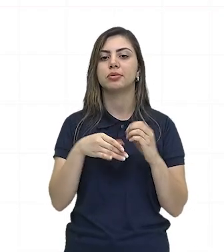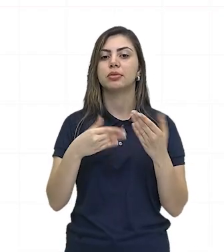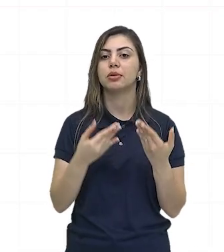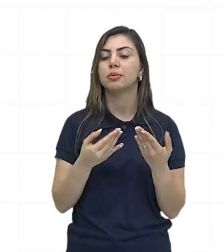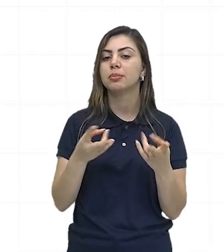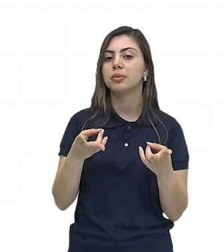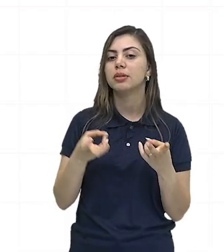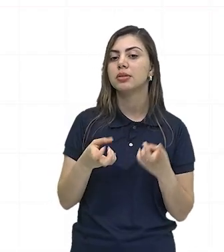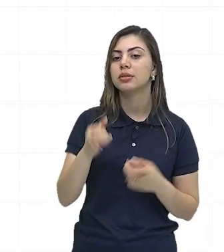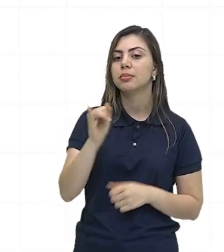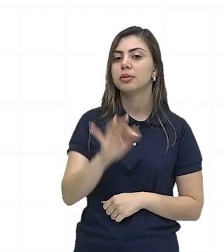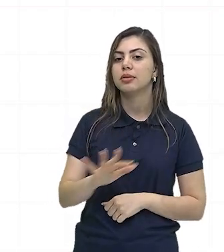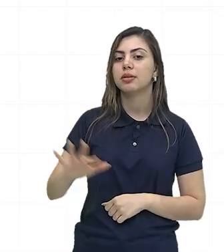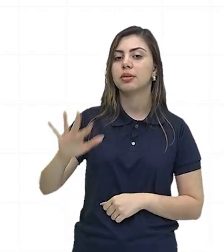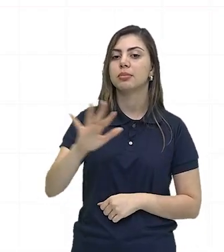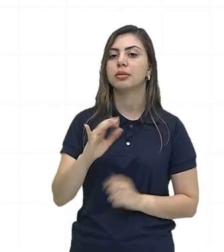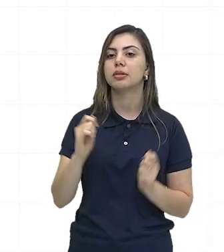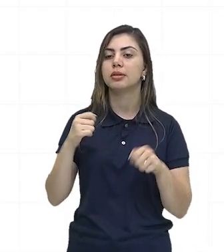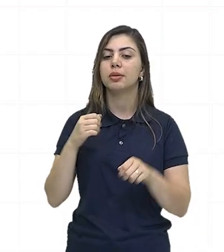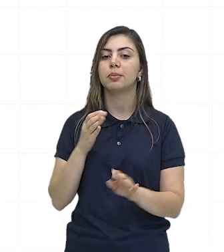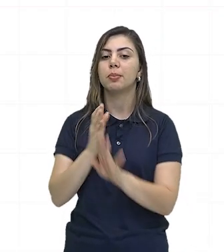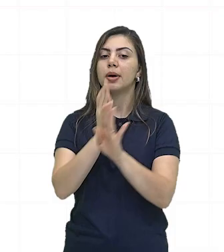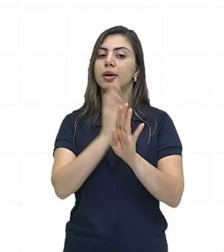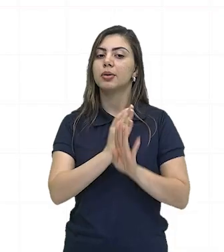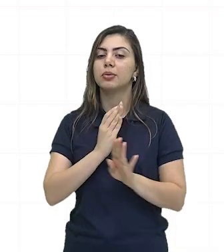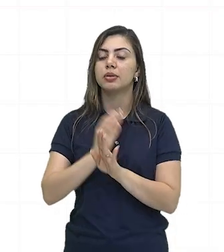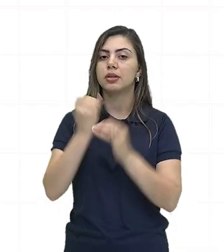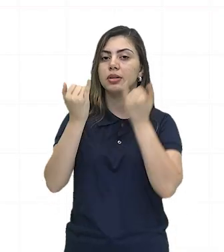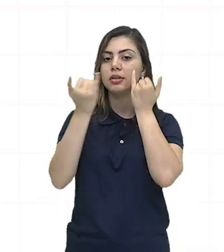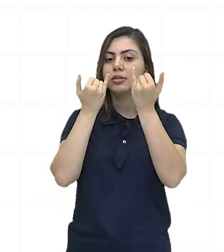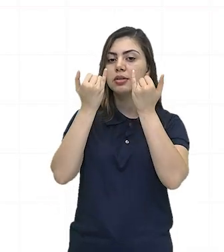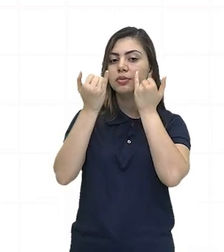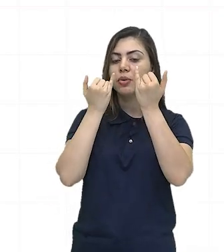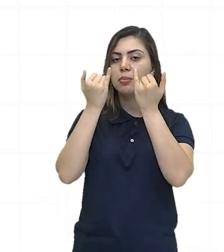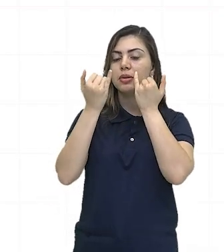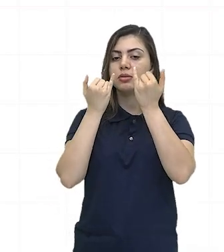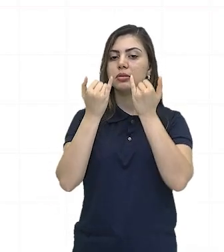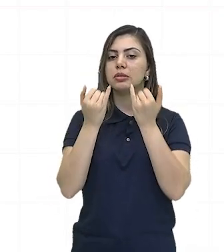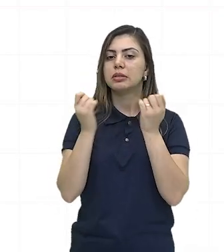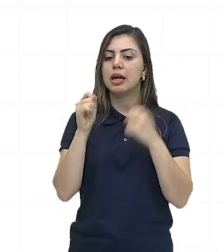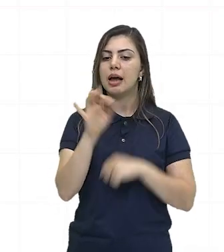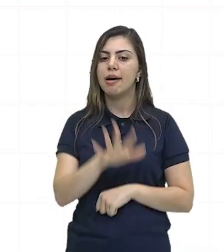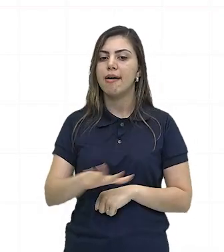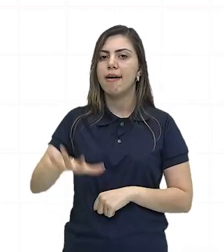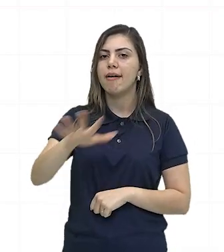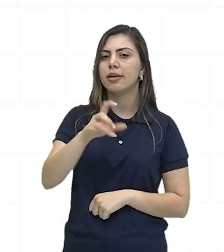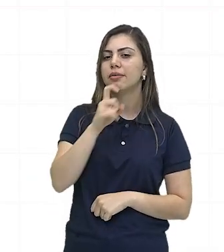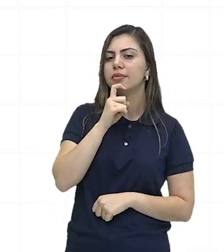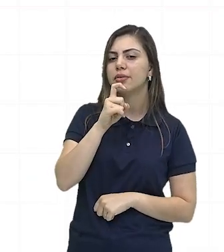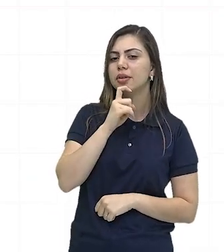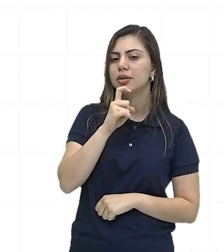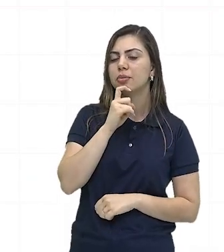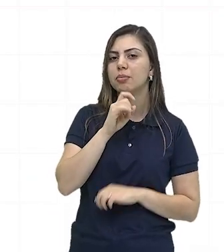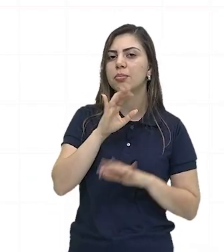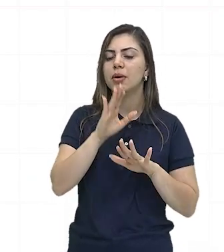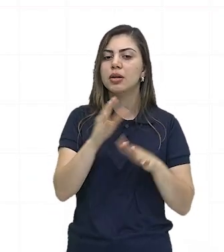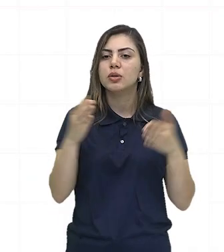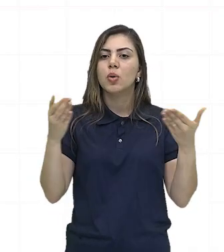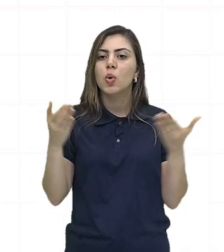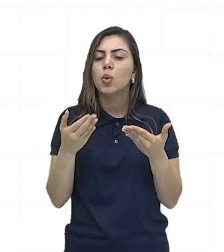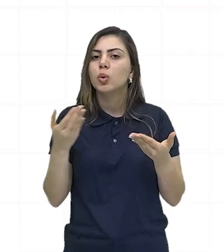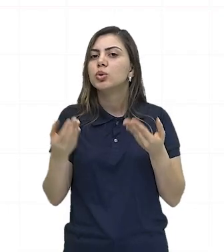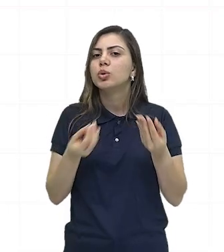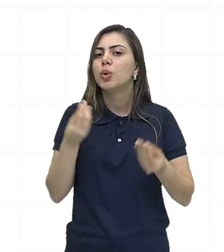as imagens onde foram encontrados esses depósitos de glaciares, né, que hoje